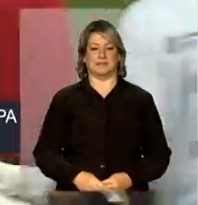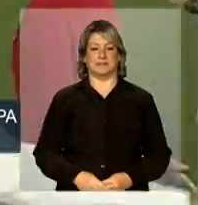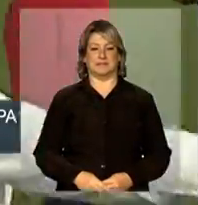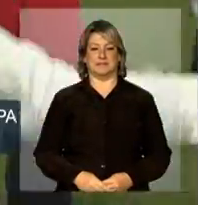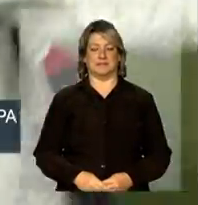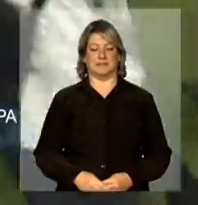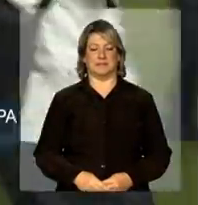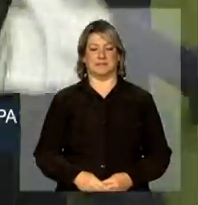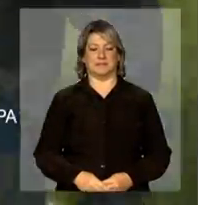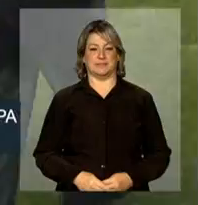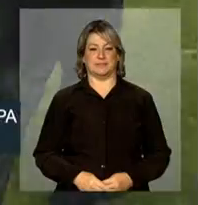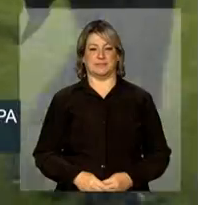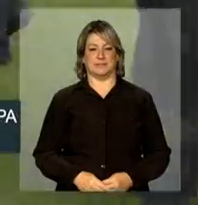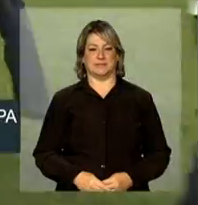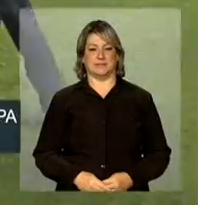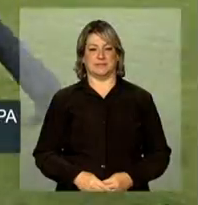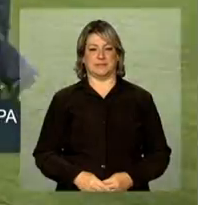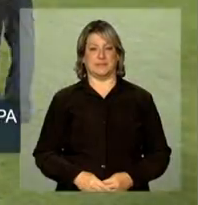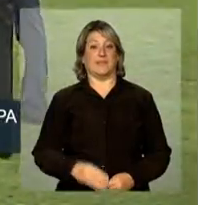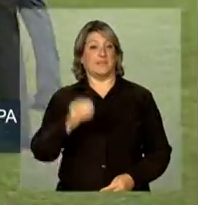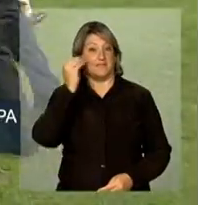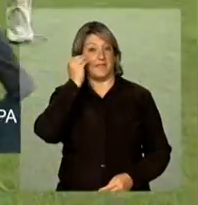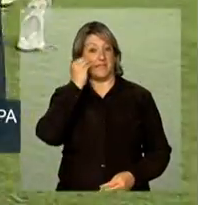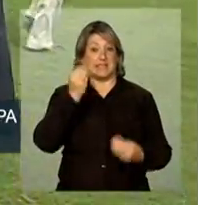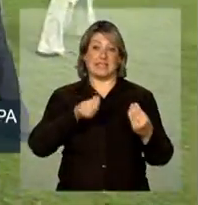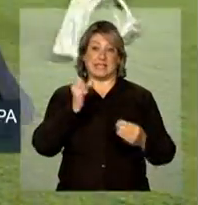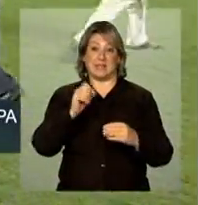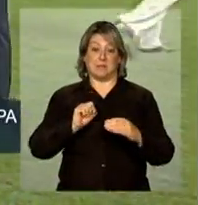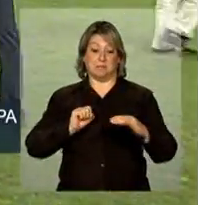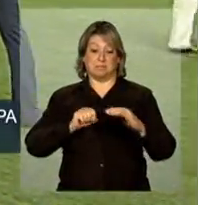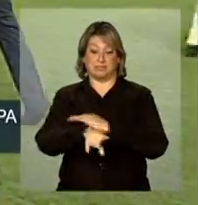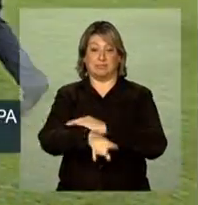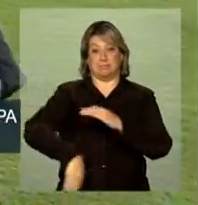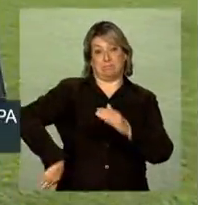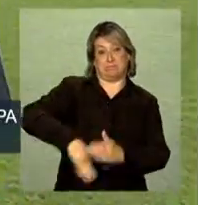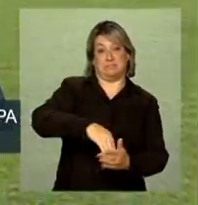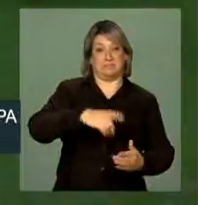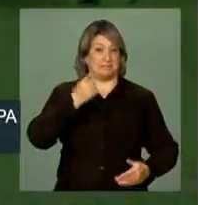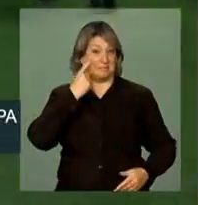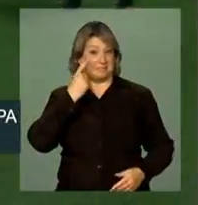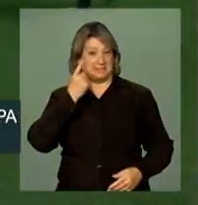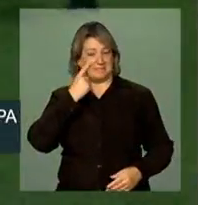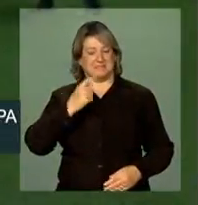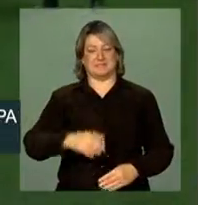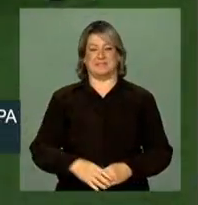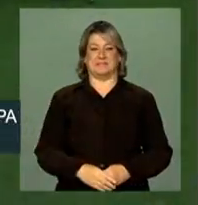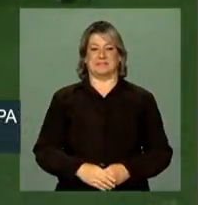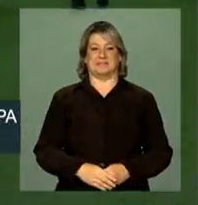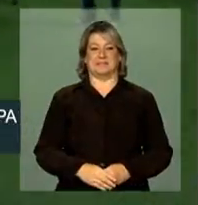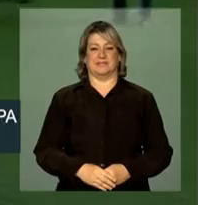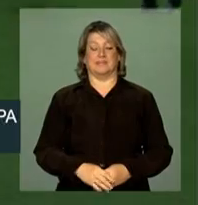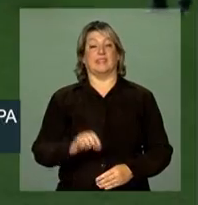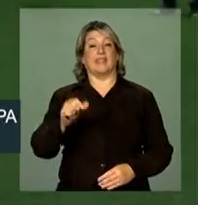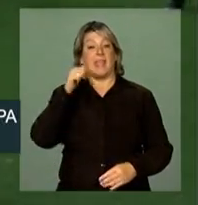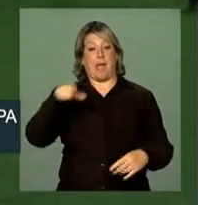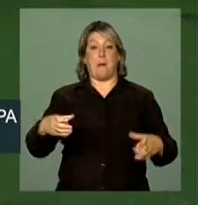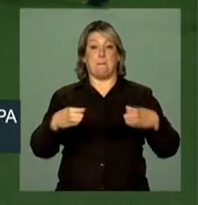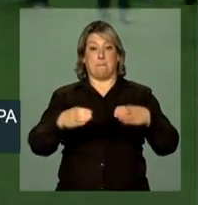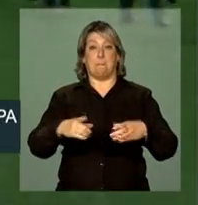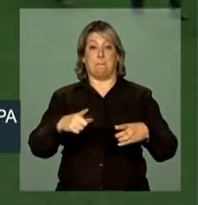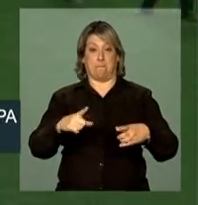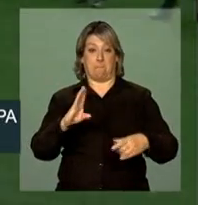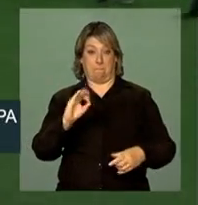Raimundo, fica! Vamos ver se vai haver um chute inaugural. A bola vai rolar